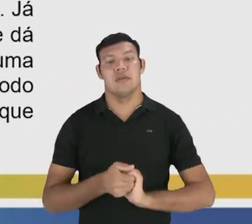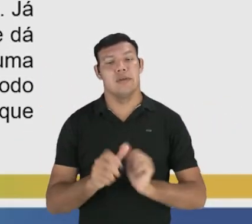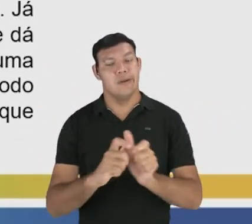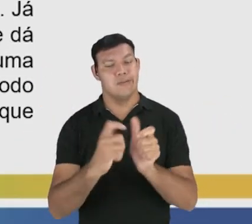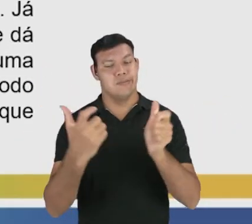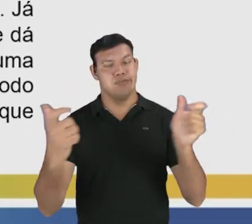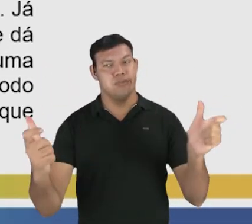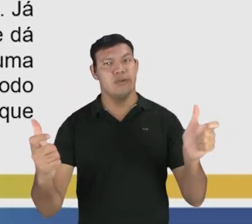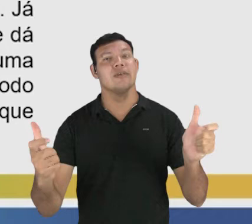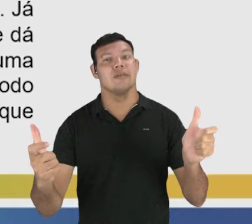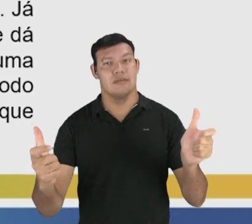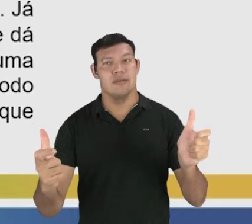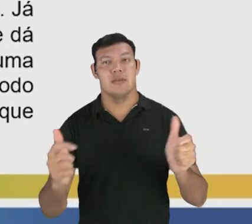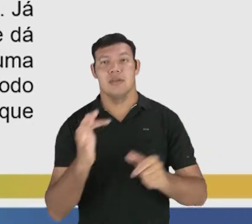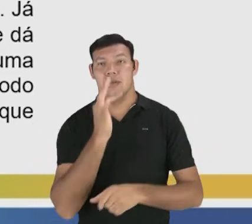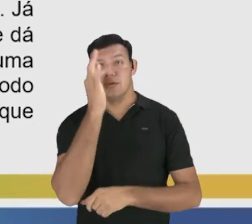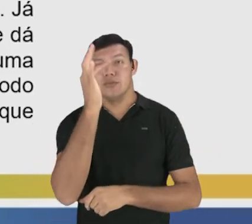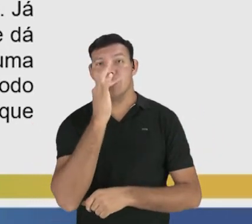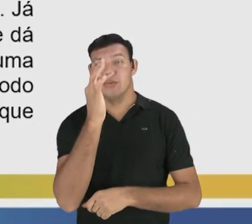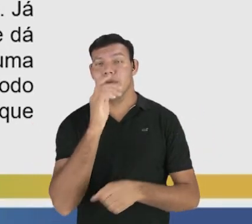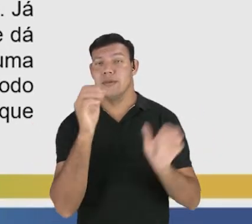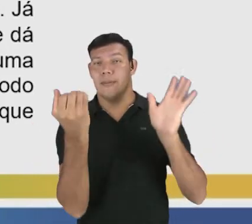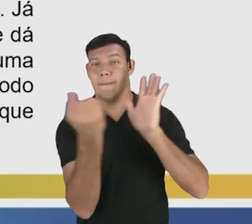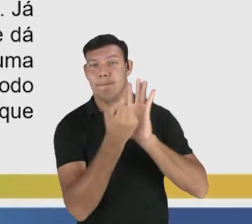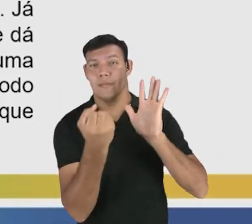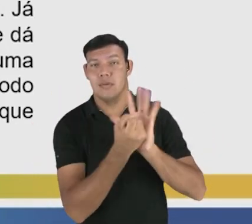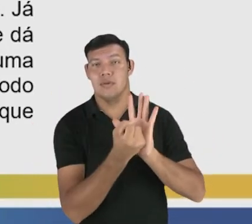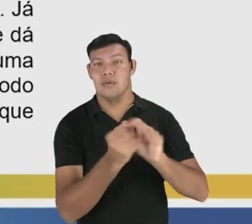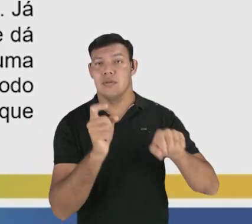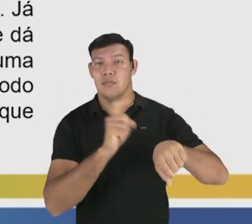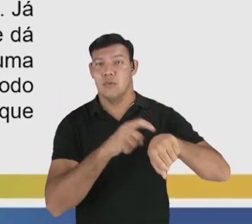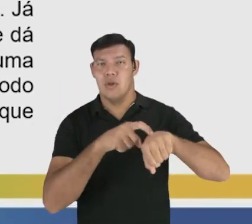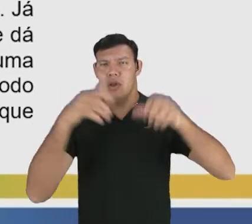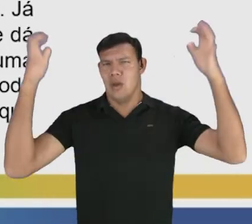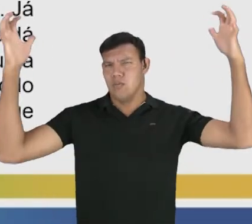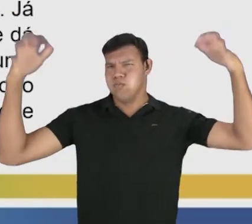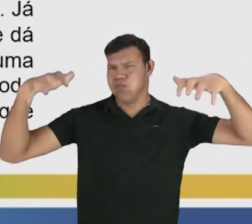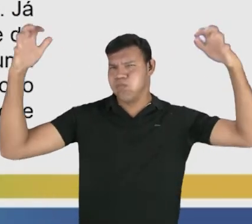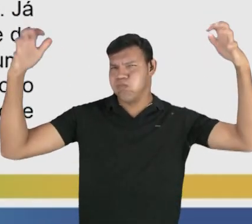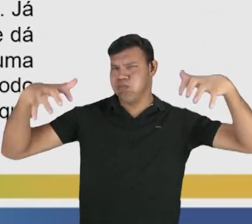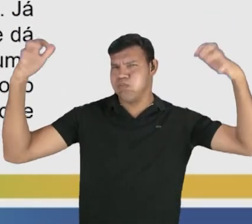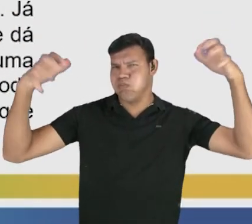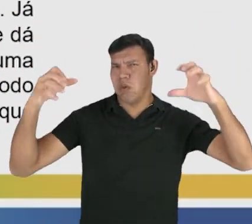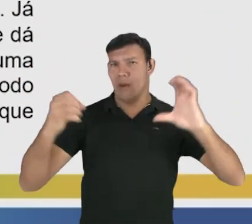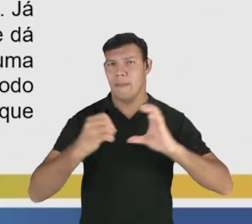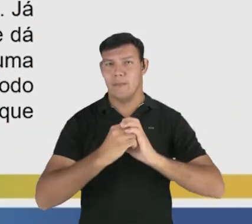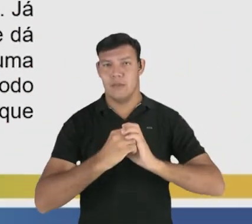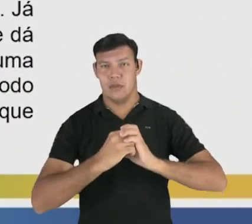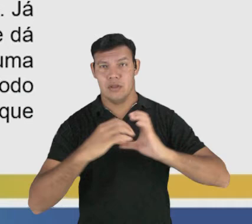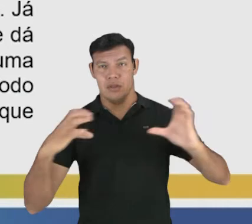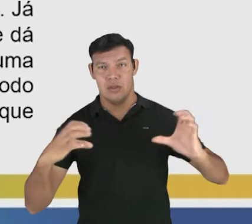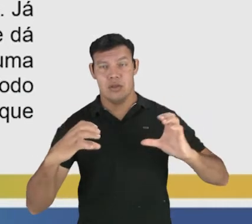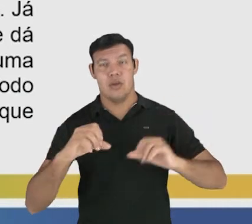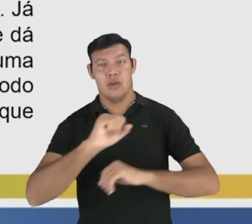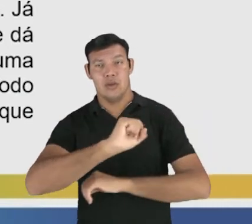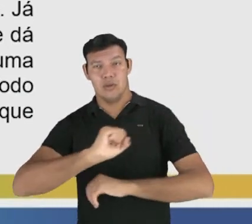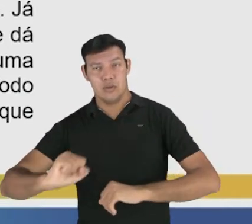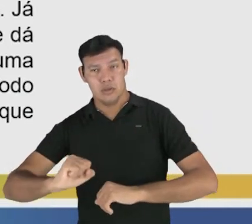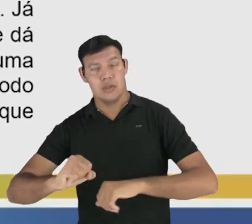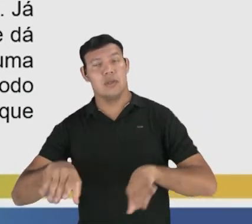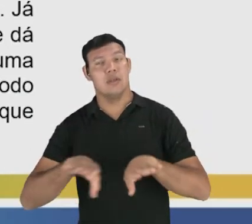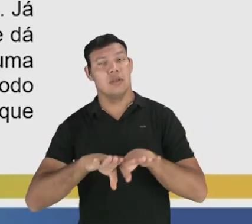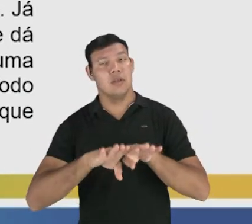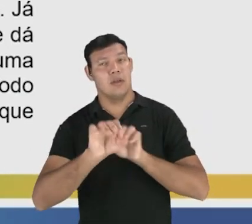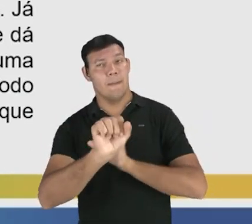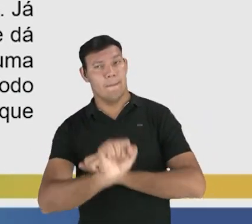regiões, a primavera ela vai marcar o início do período chuvoso, como é o caso do centro-oeste, sudeste e sul, e